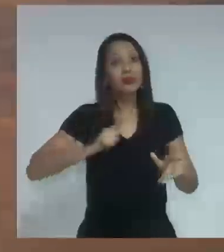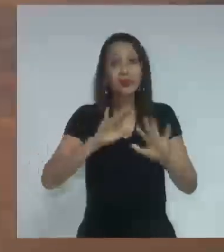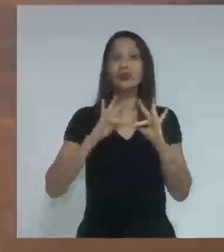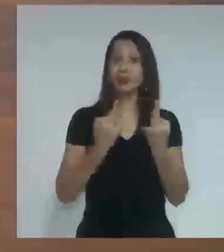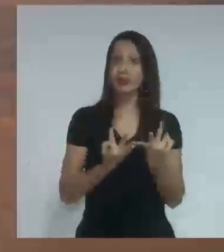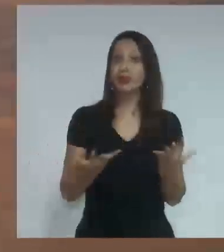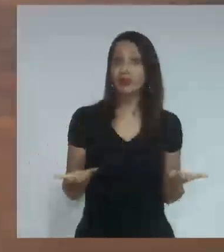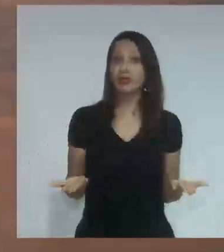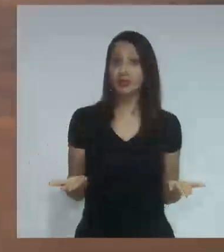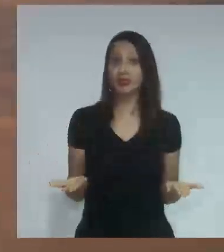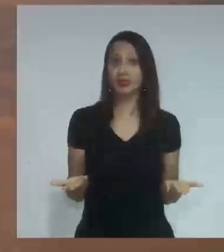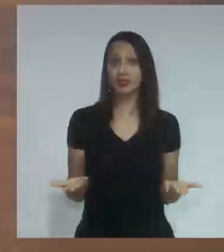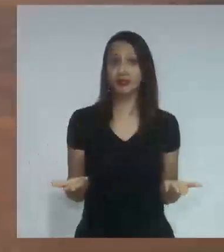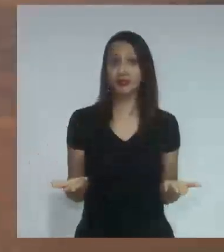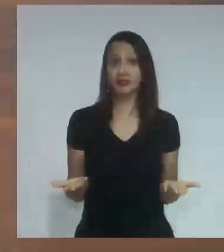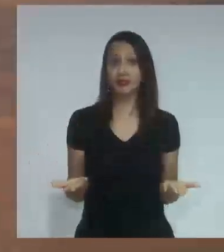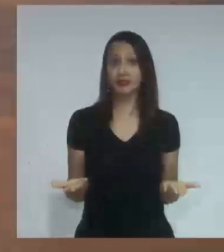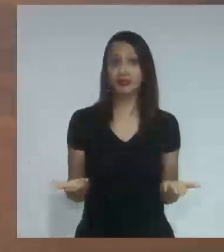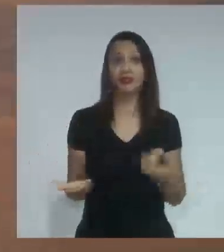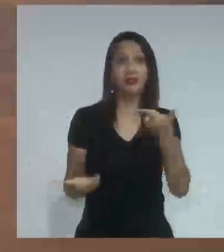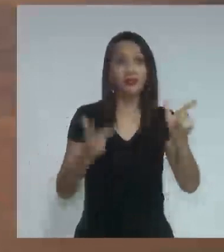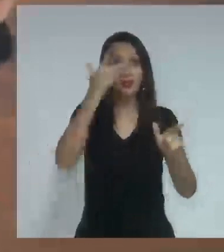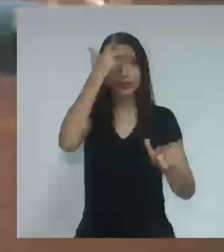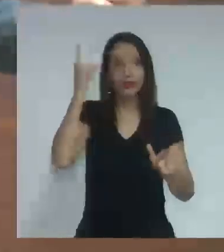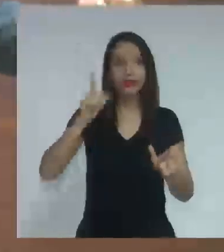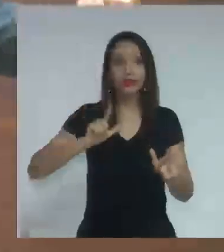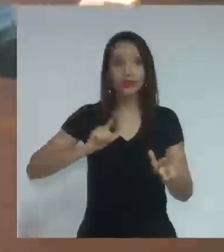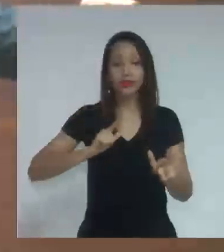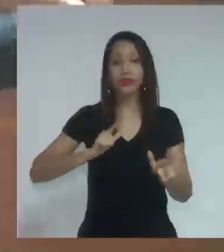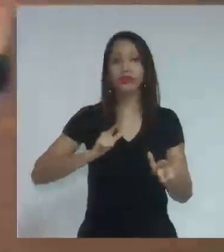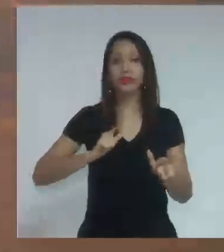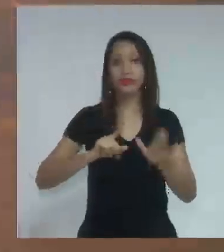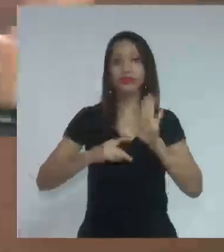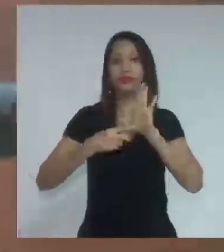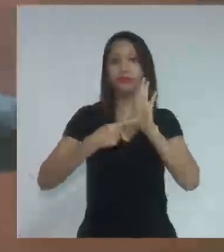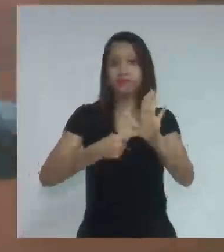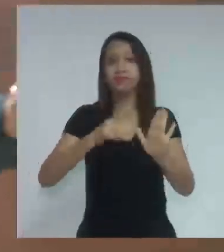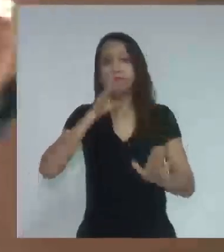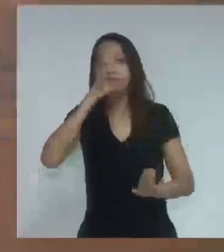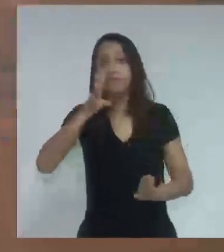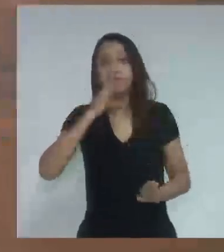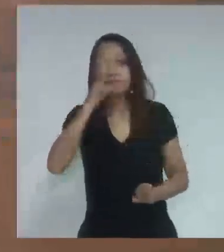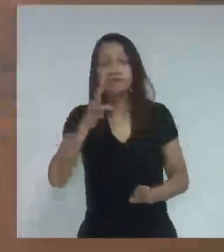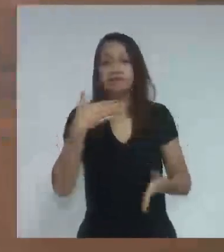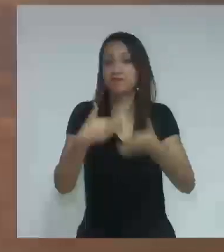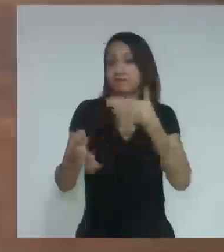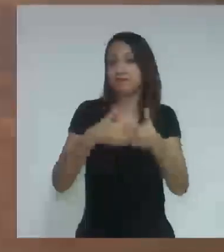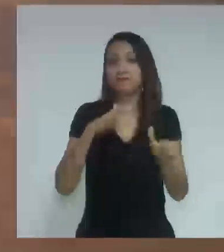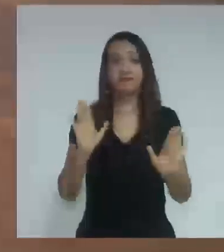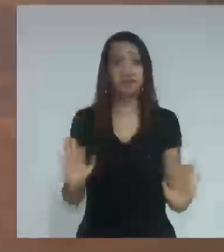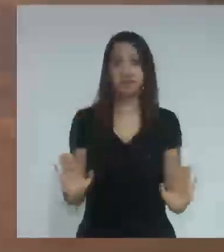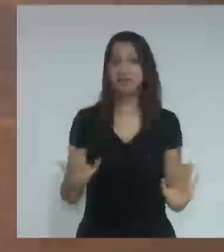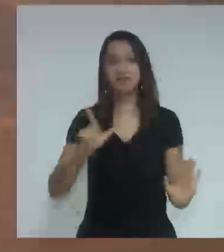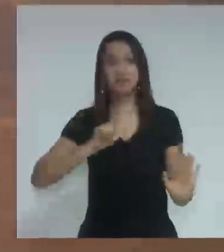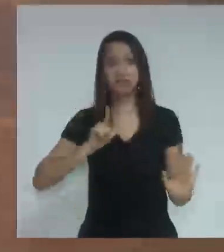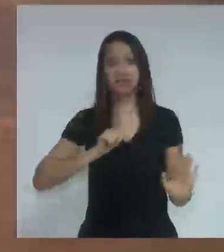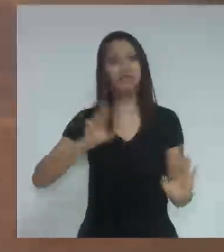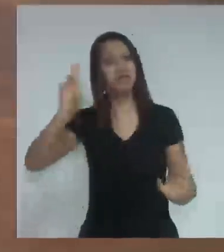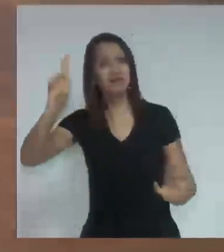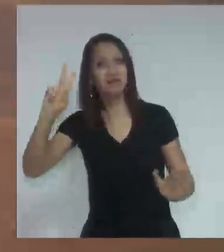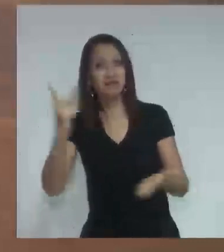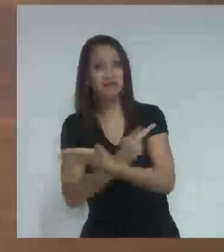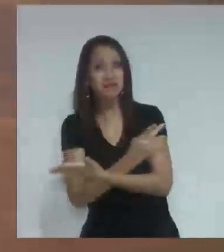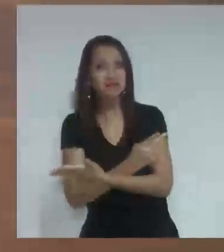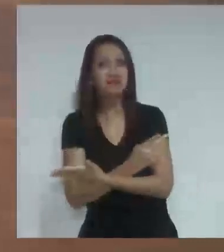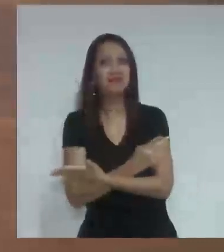família. As outras pessoas que ele coloca lá, independente se foi ou não, ou é culpado ou